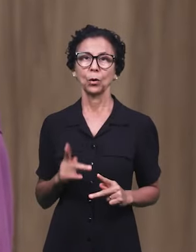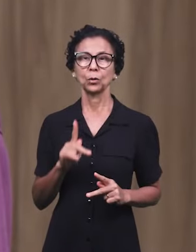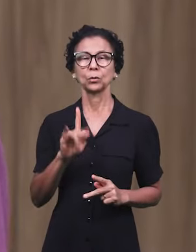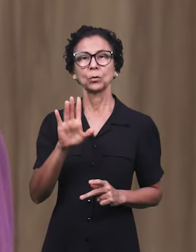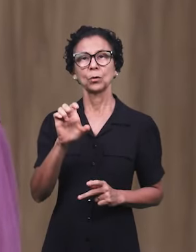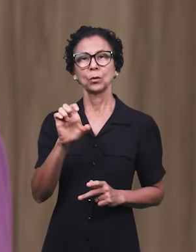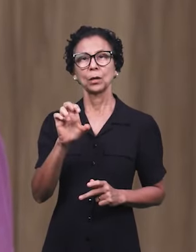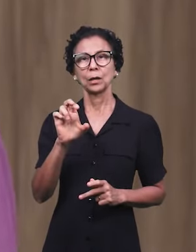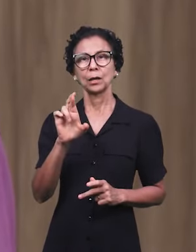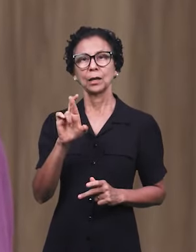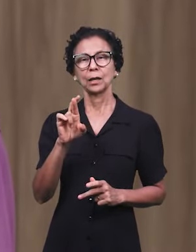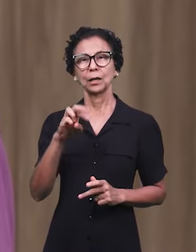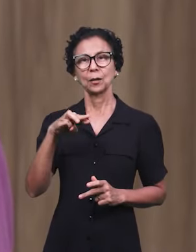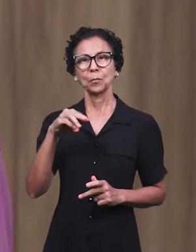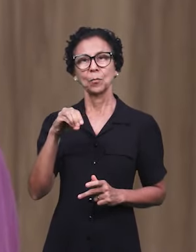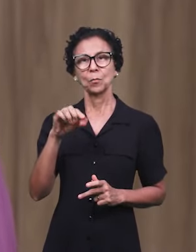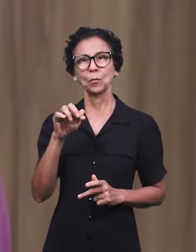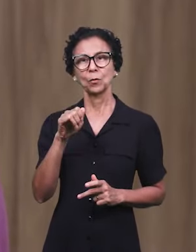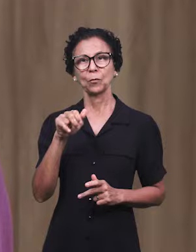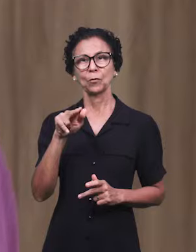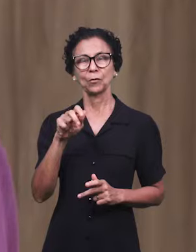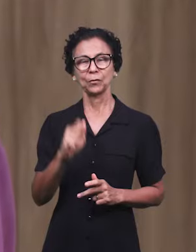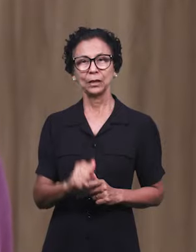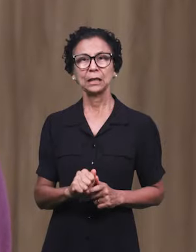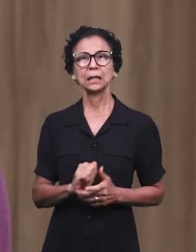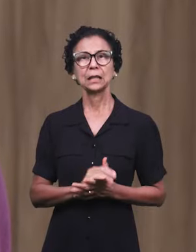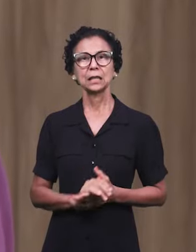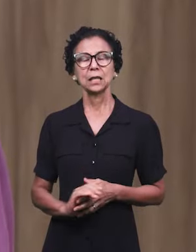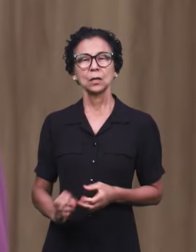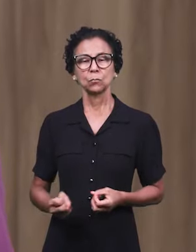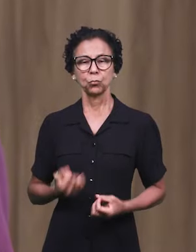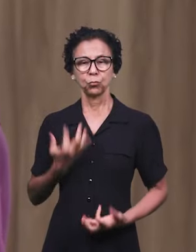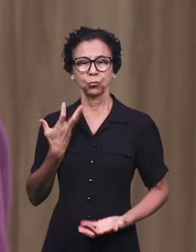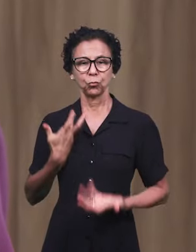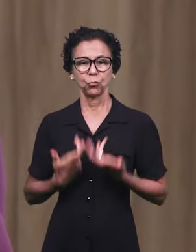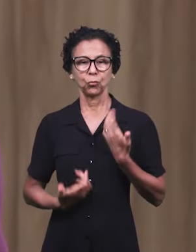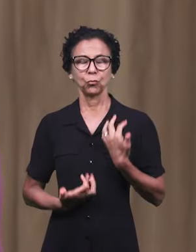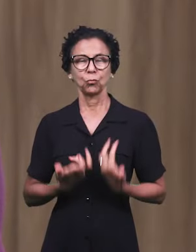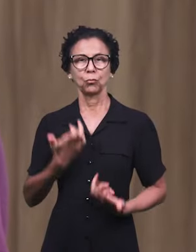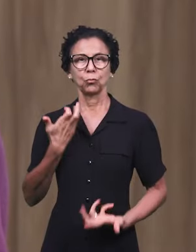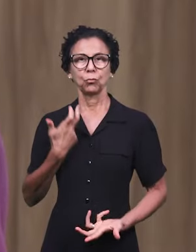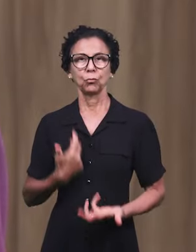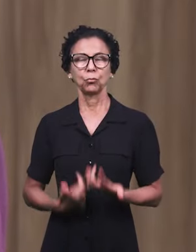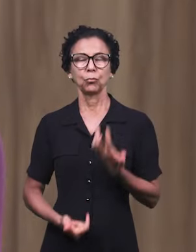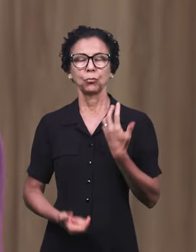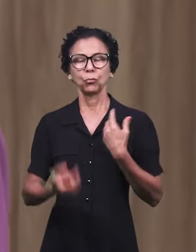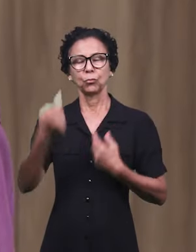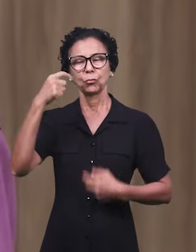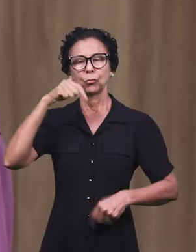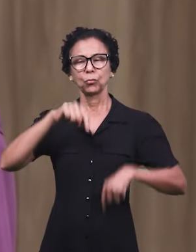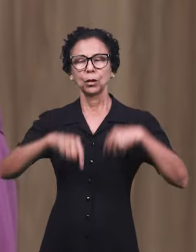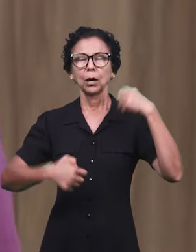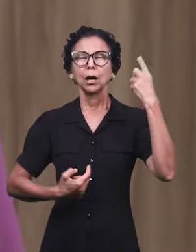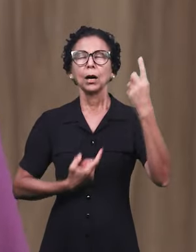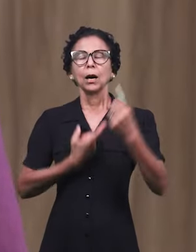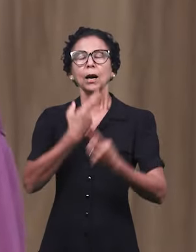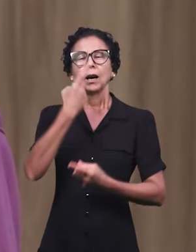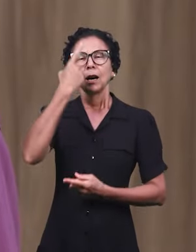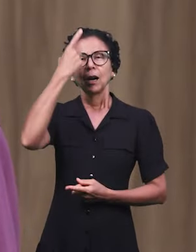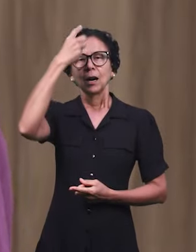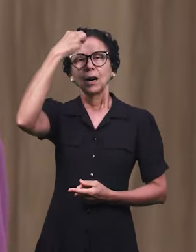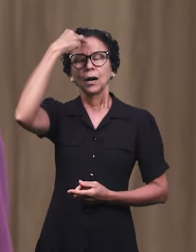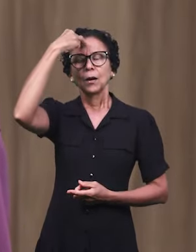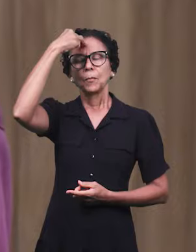substância química no nosso organismo que é responsável pelo relaxamento, pelo bem-estar. Então, quando você